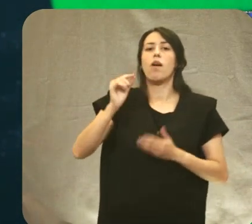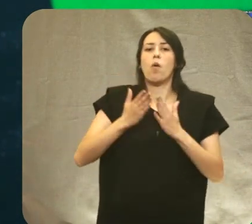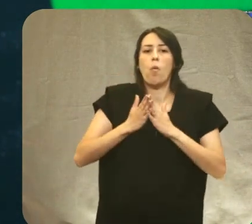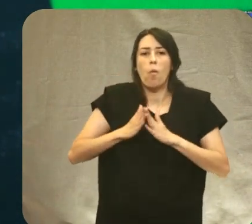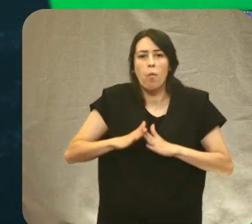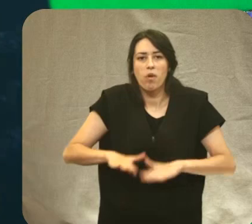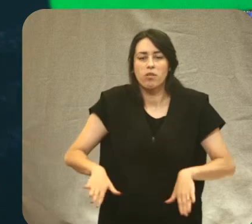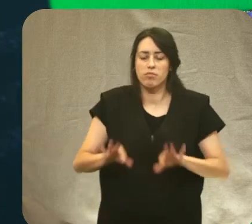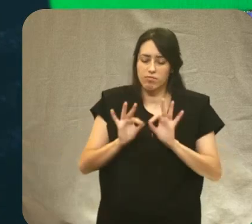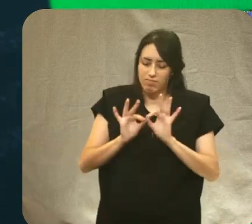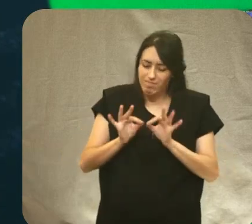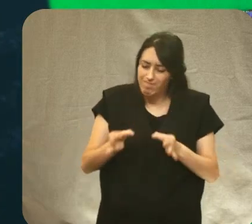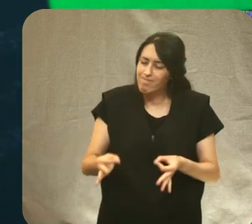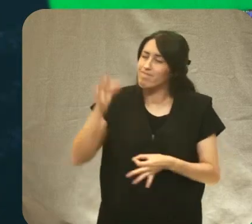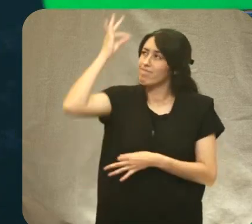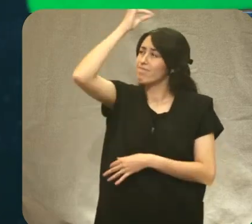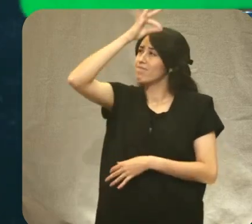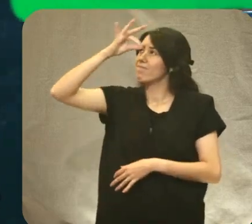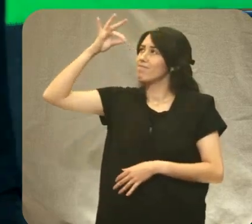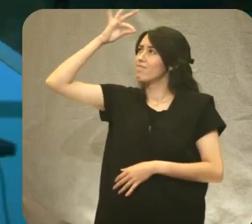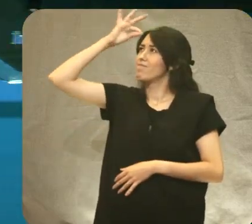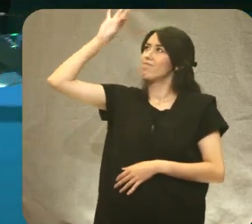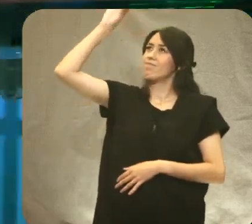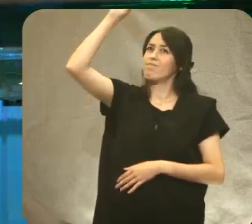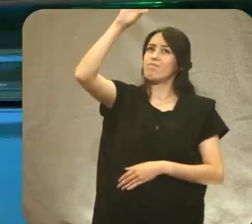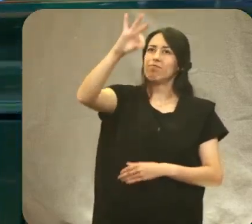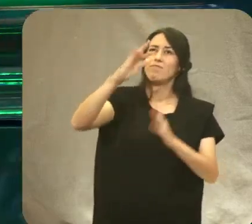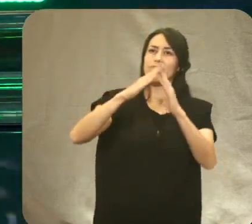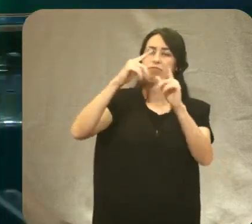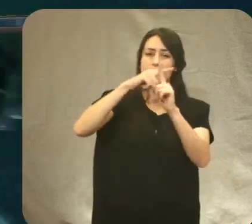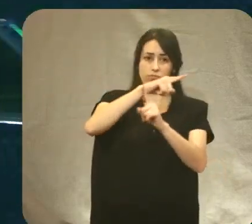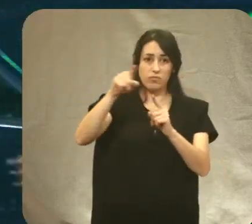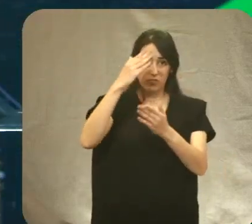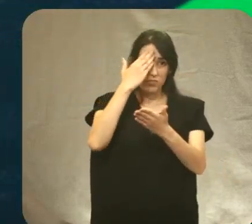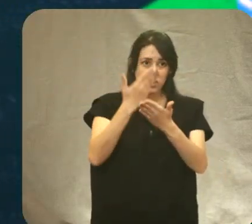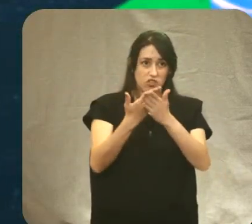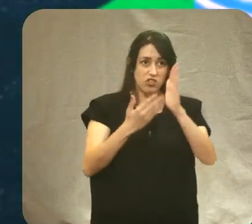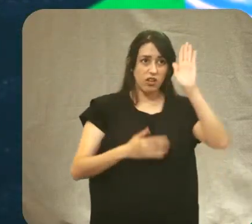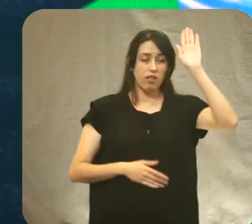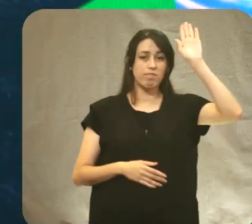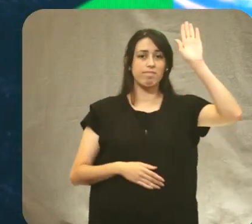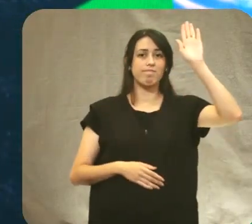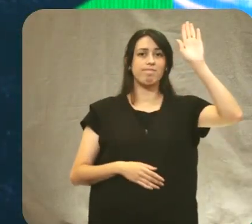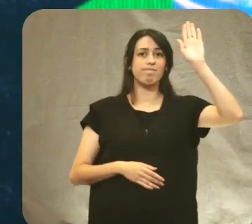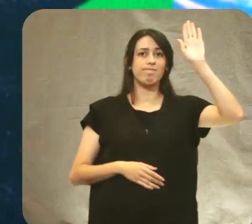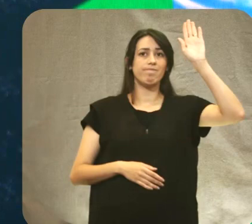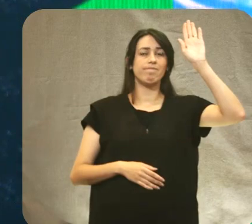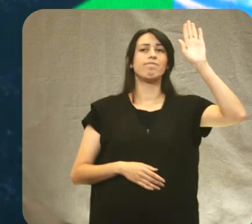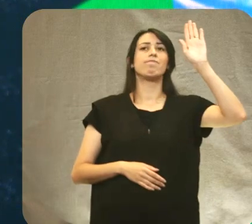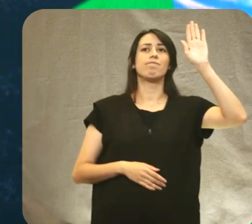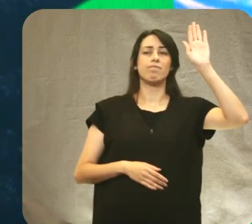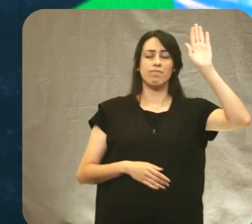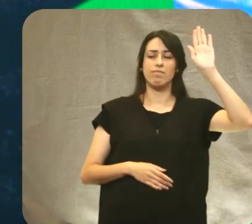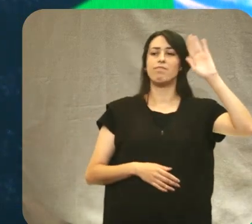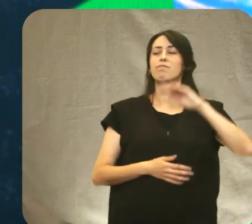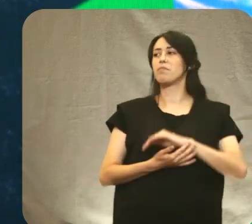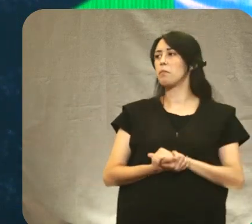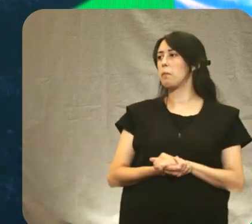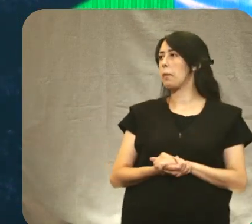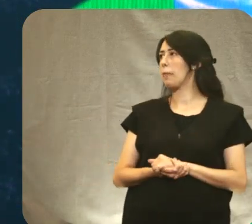ação do Espírito no meio da igreja. Quantos acreditam nisso? Ore.